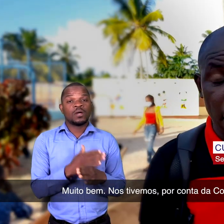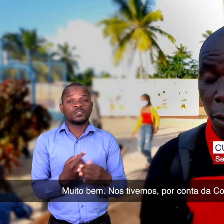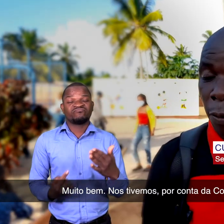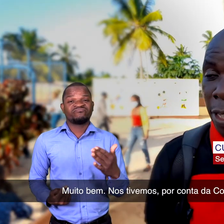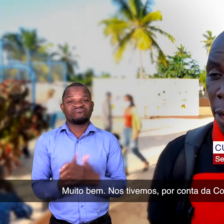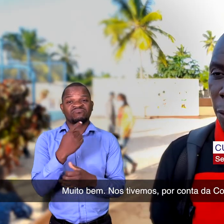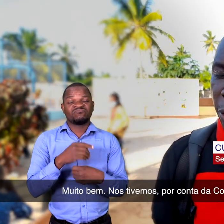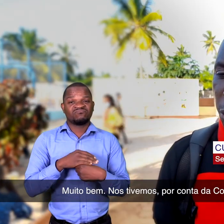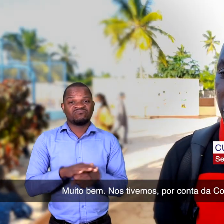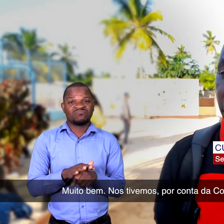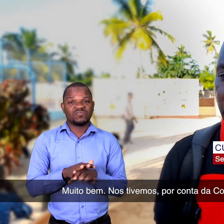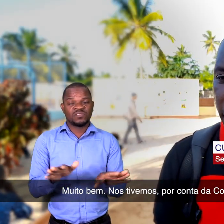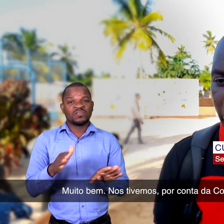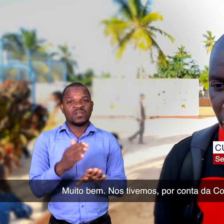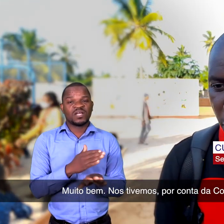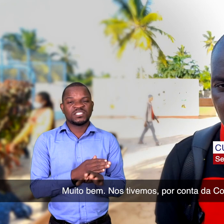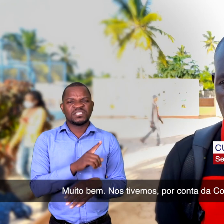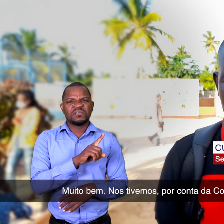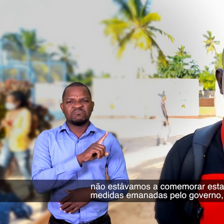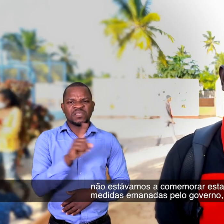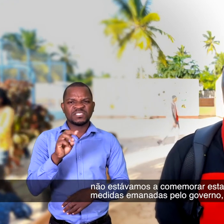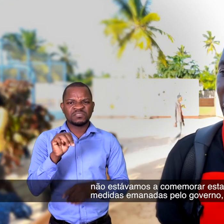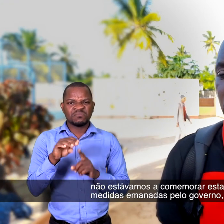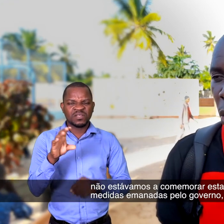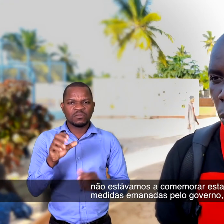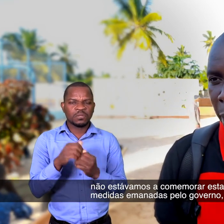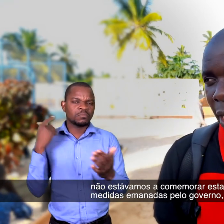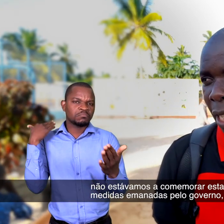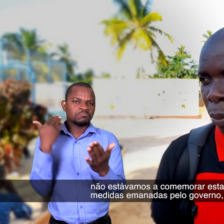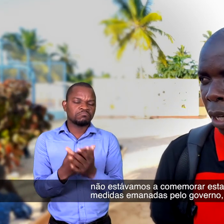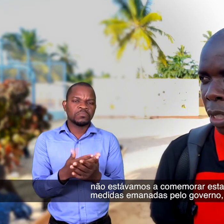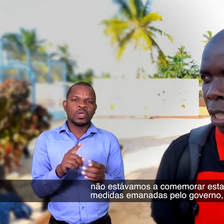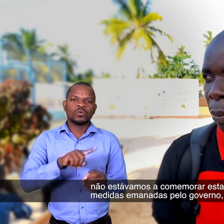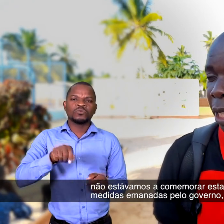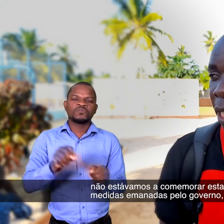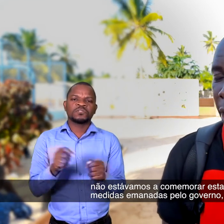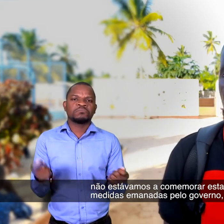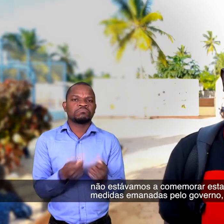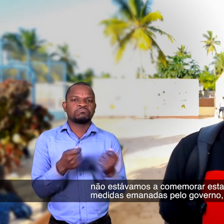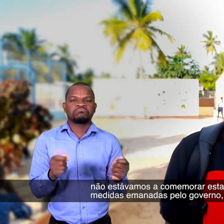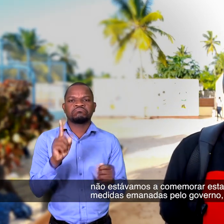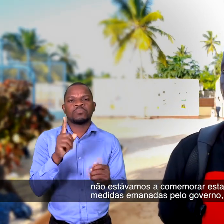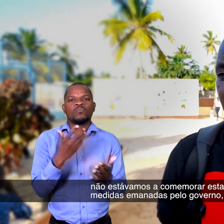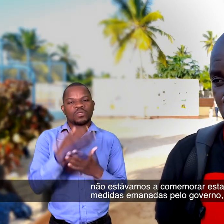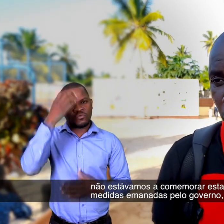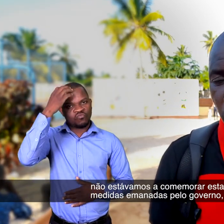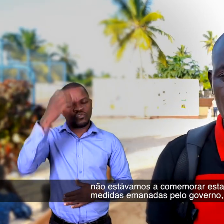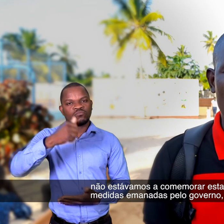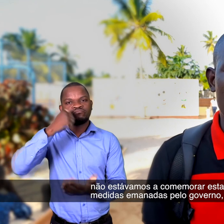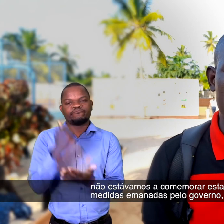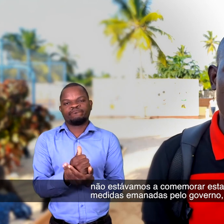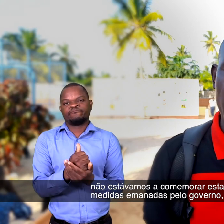tivemos esse caso da Covid-19 em 2020, em março, nós não estávamos a aglomeração dessa data por causa das medidas mandadas pelo governo.